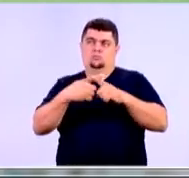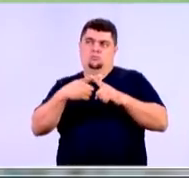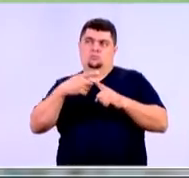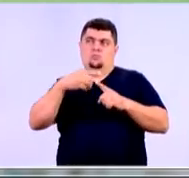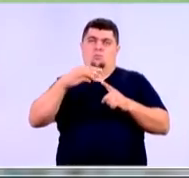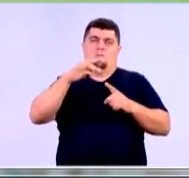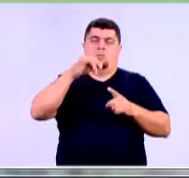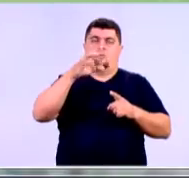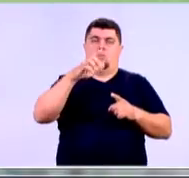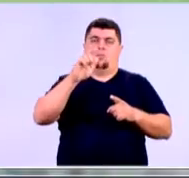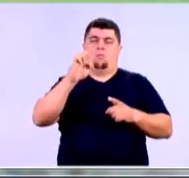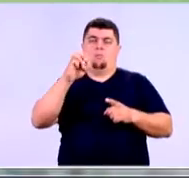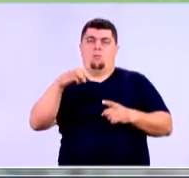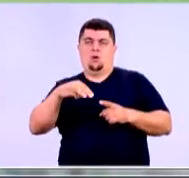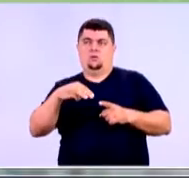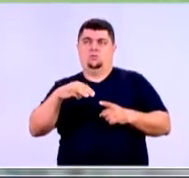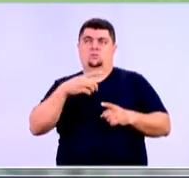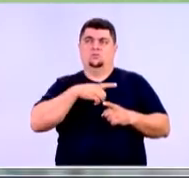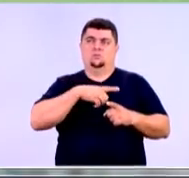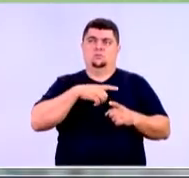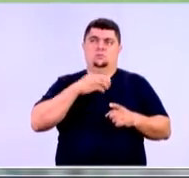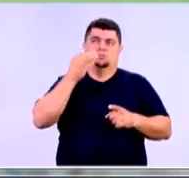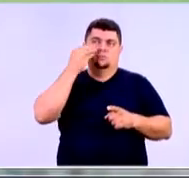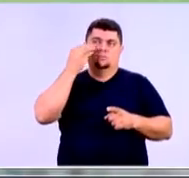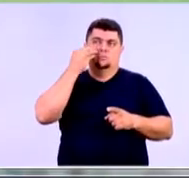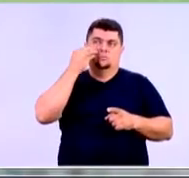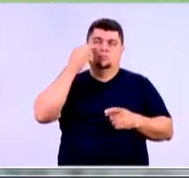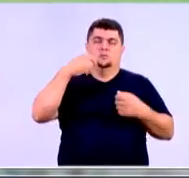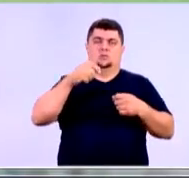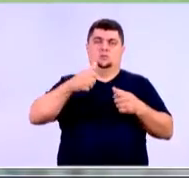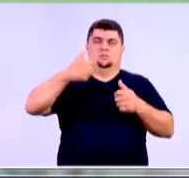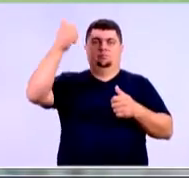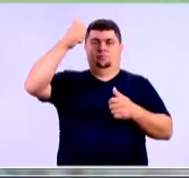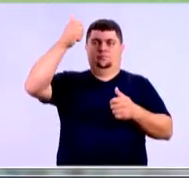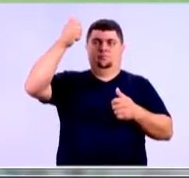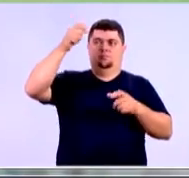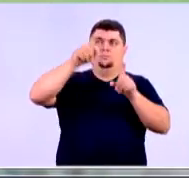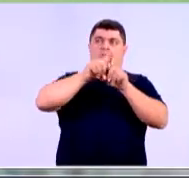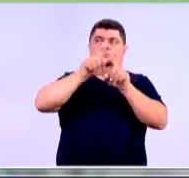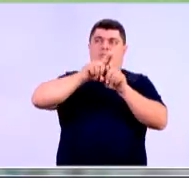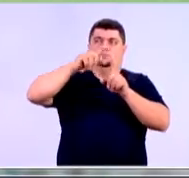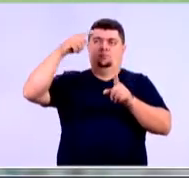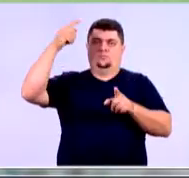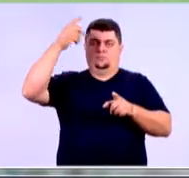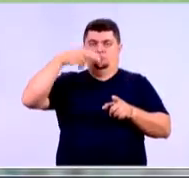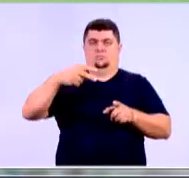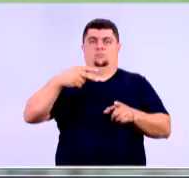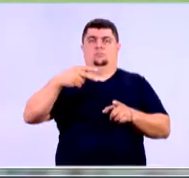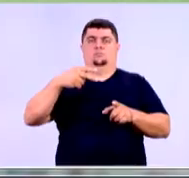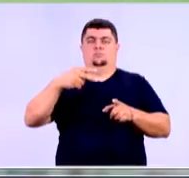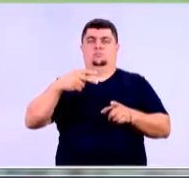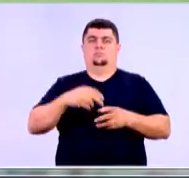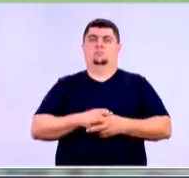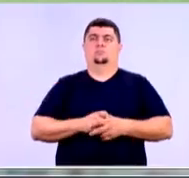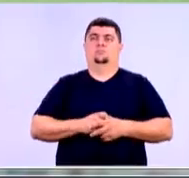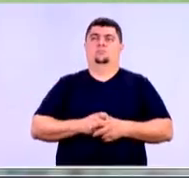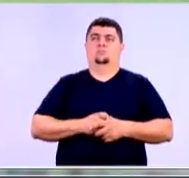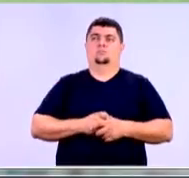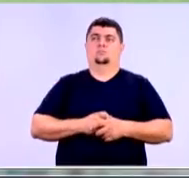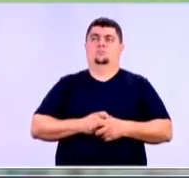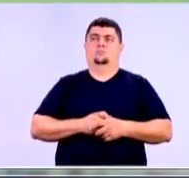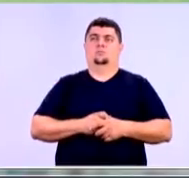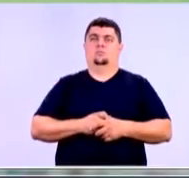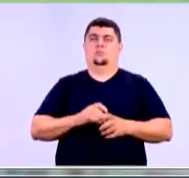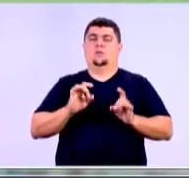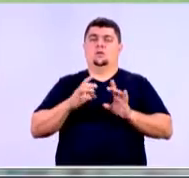calcular o retorno sobre investimentos, você tem que calcular o giro do ativo e tem que calcular a margem líquida. Gente, aqui a gente está discutindo